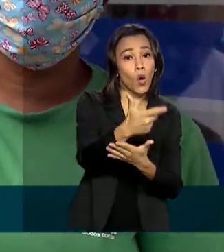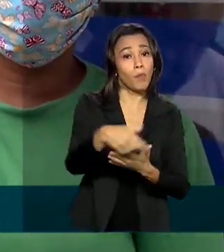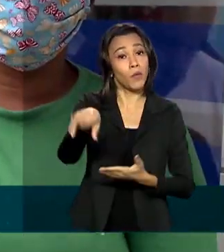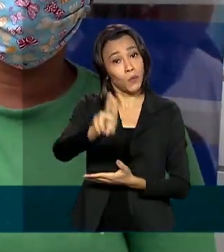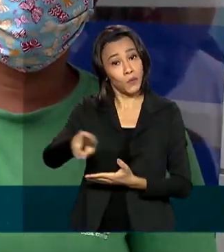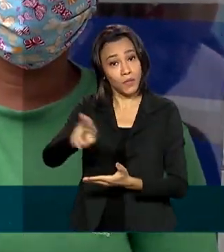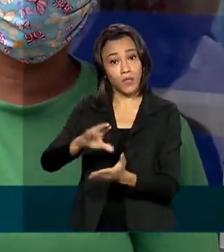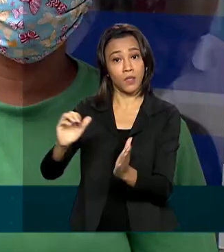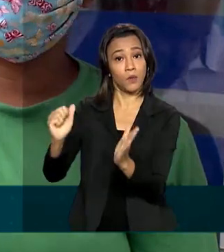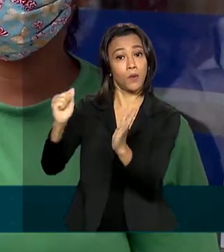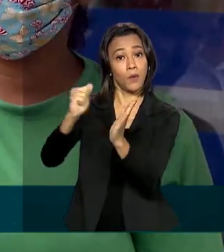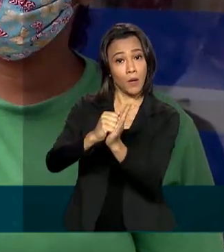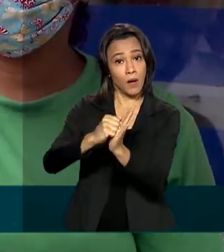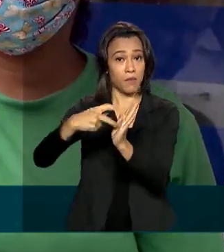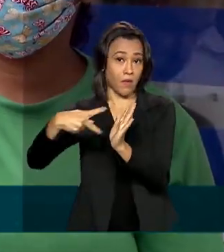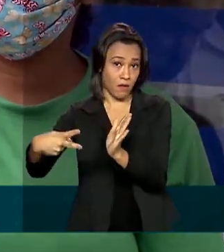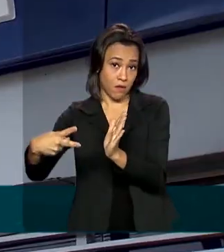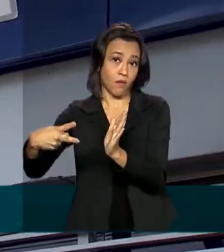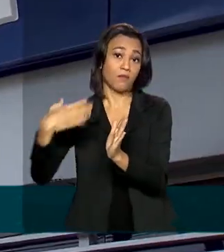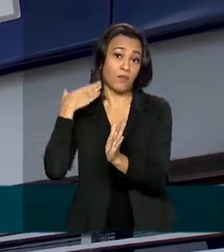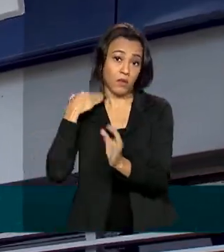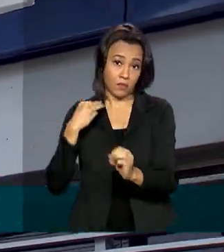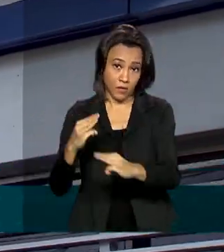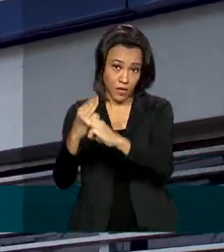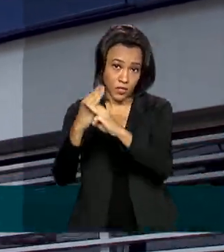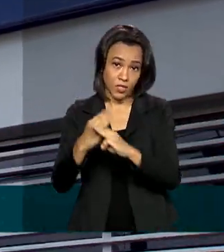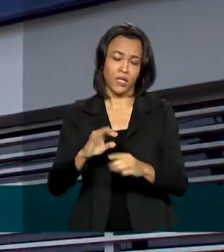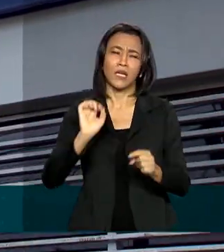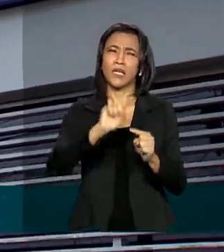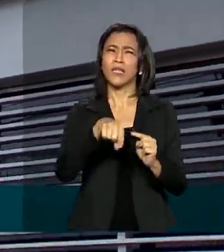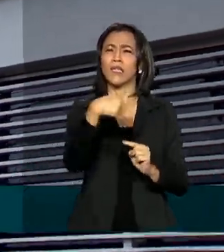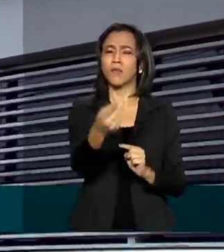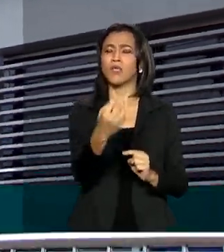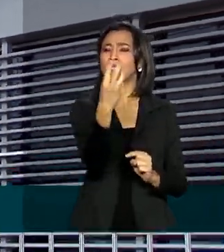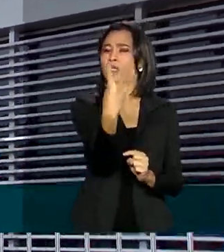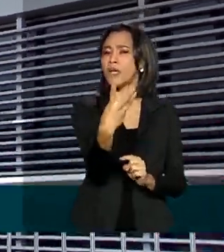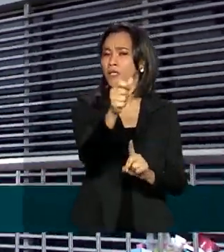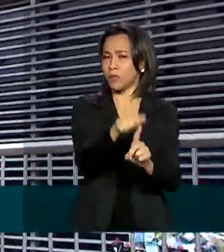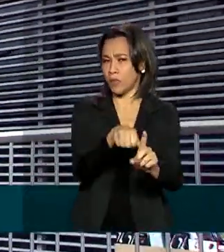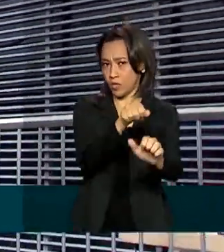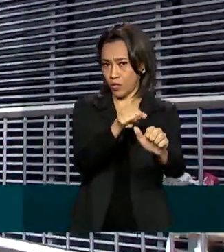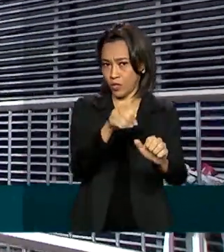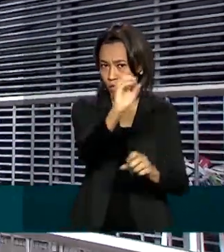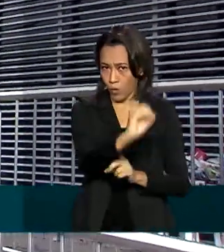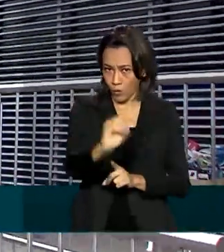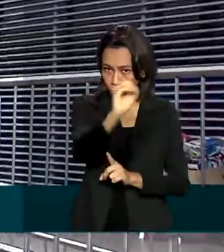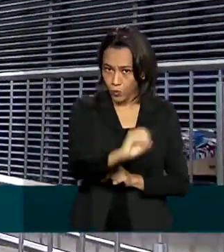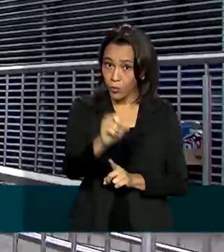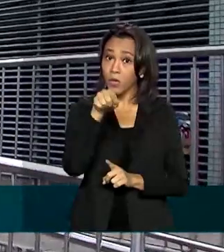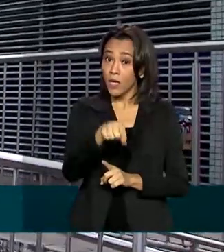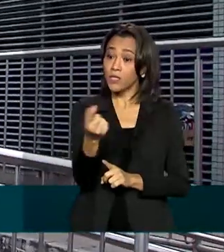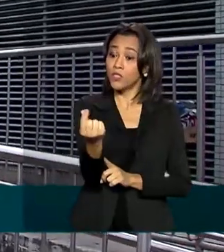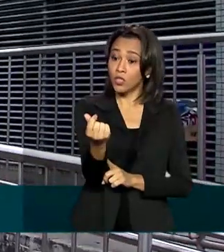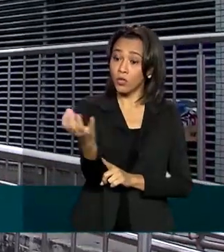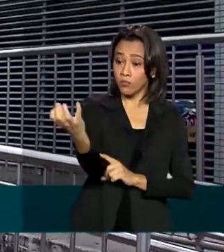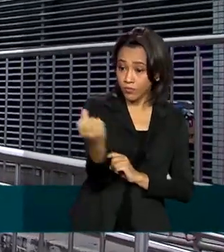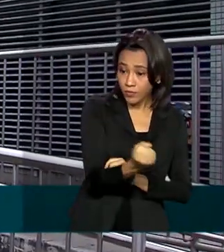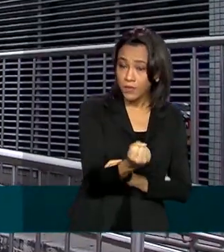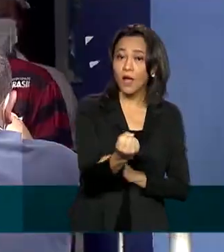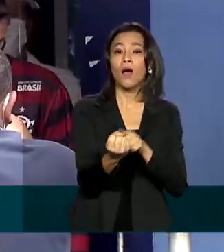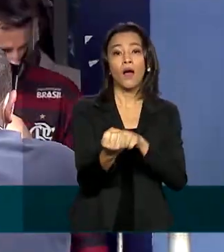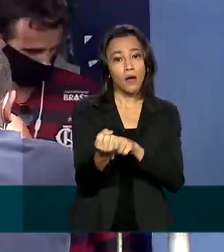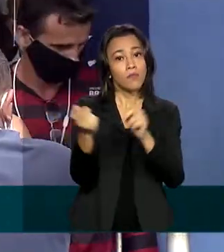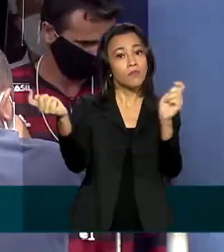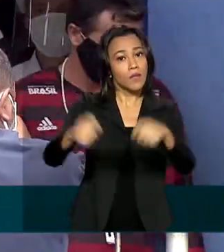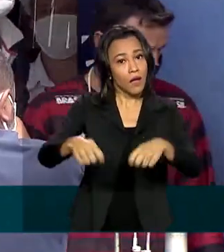do aplicativo Caixa Tem. Depois, a partir de 3 de outubro, esses valores serão liberados também para o saque